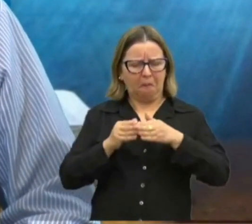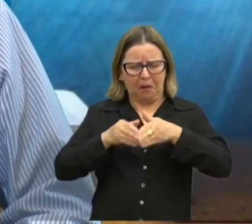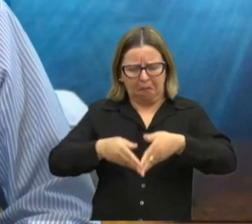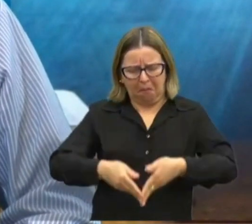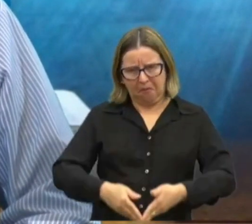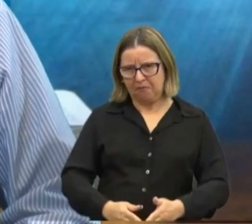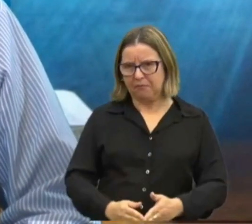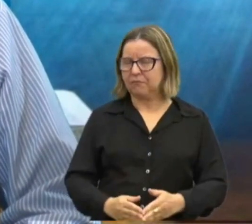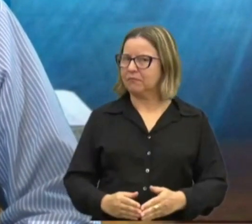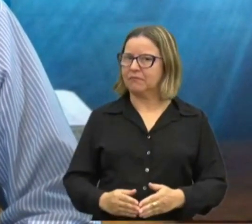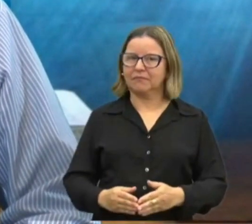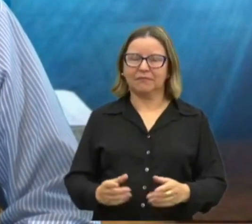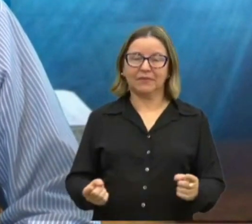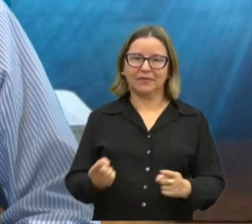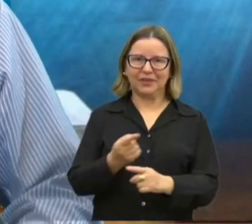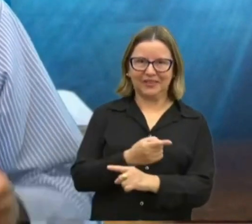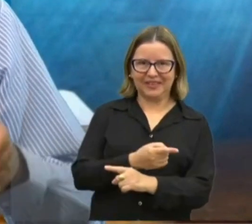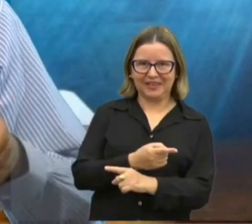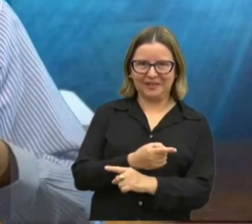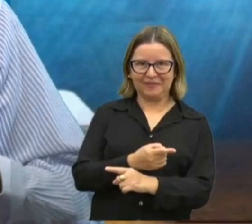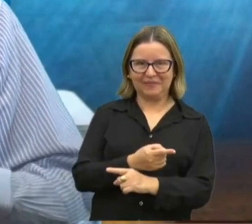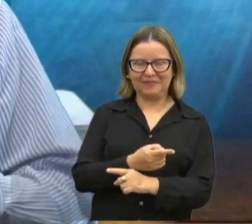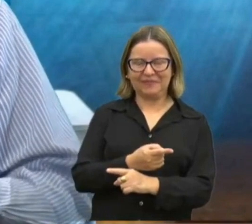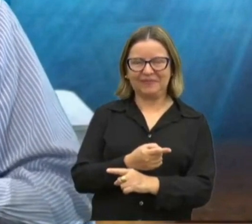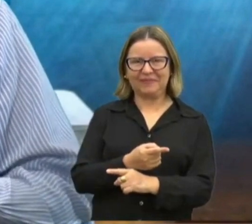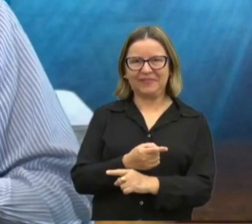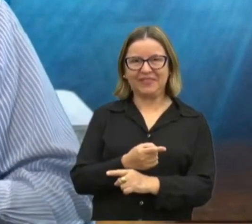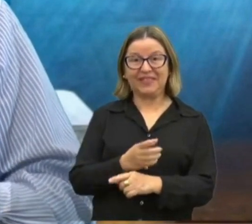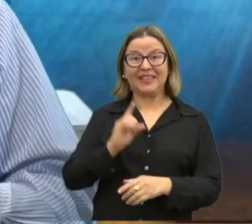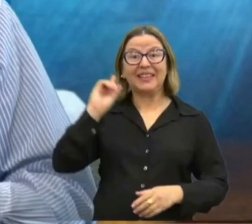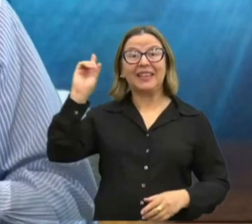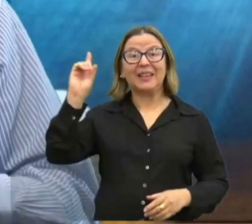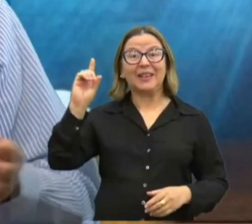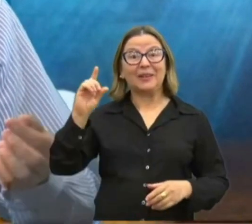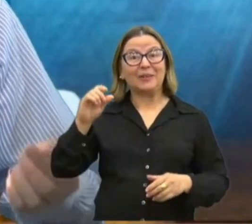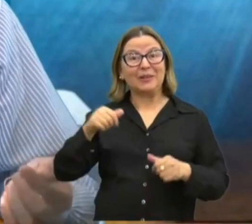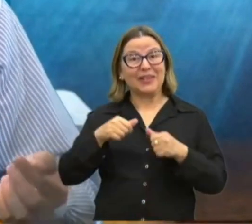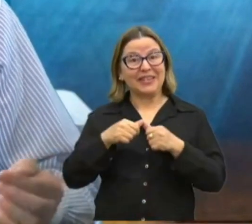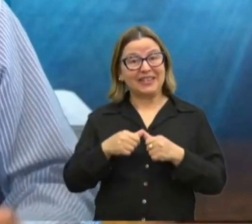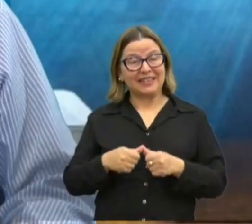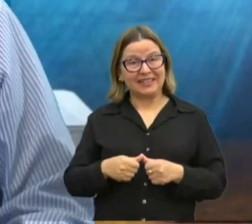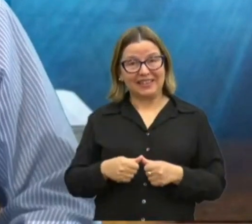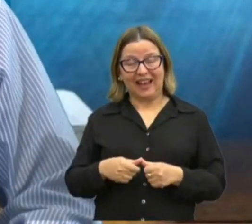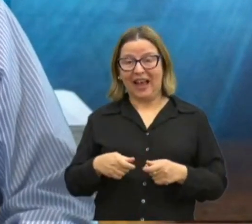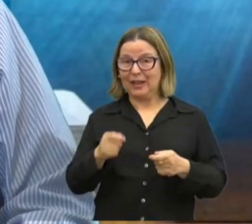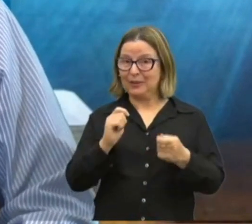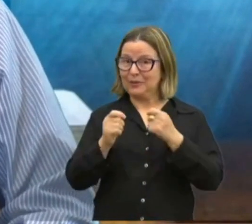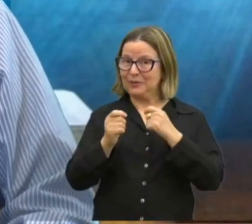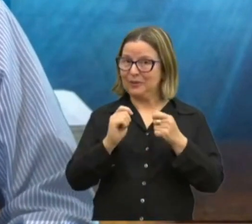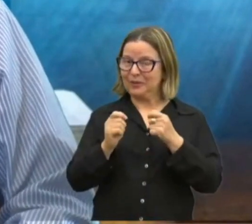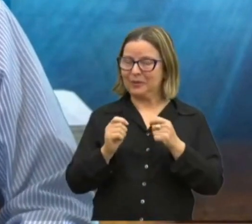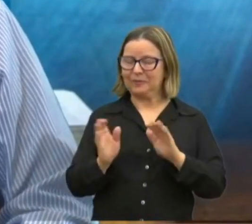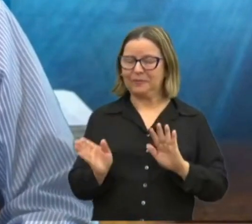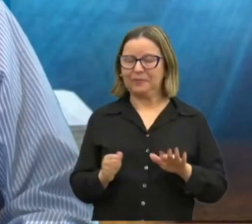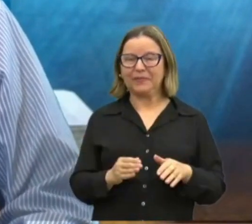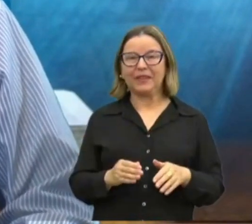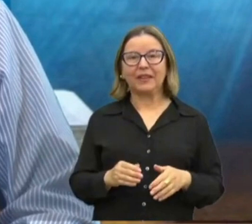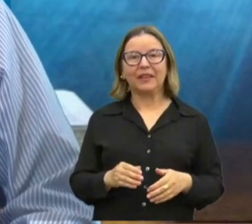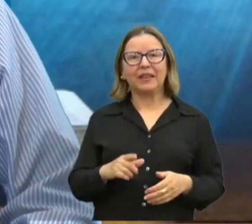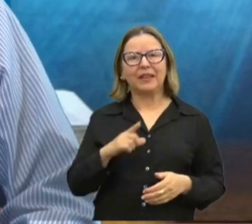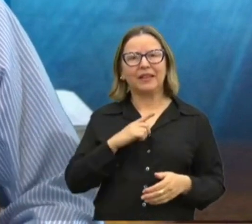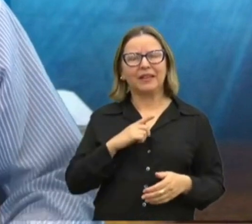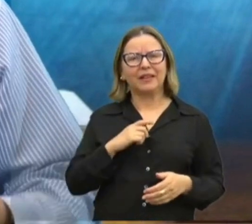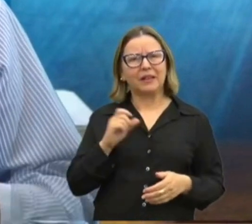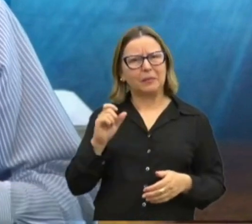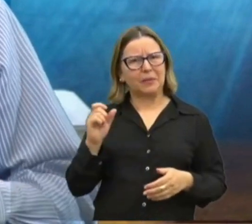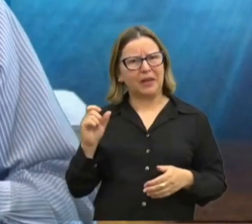Pelo contrário, Ele está no controle. Então tem alguns termos aqui que eu gostaria de